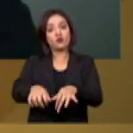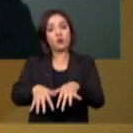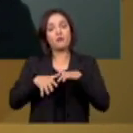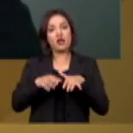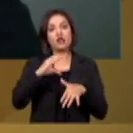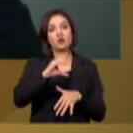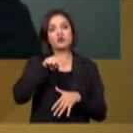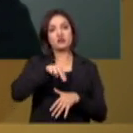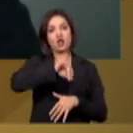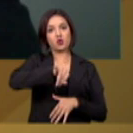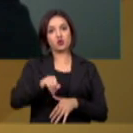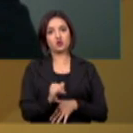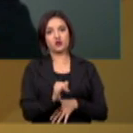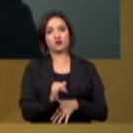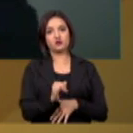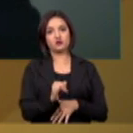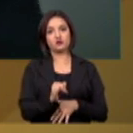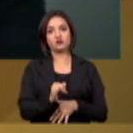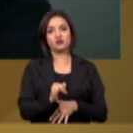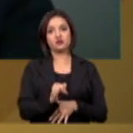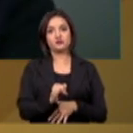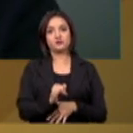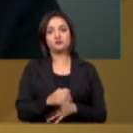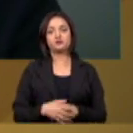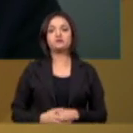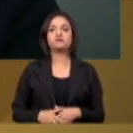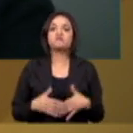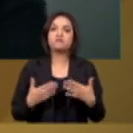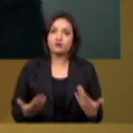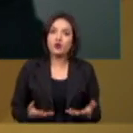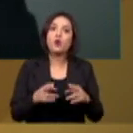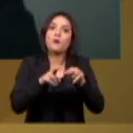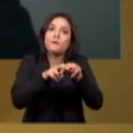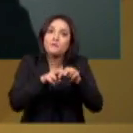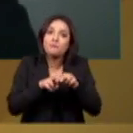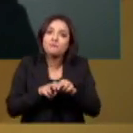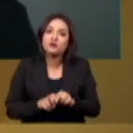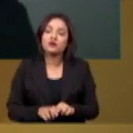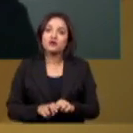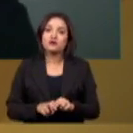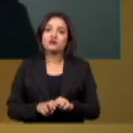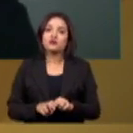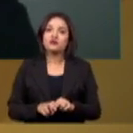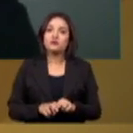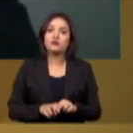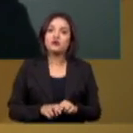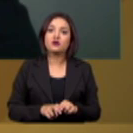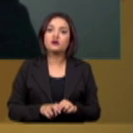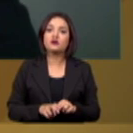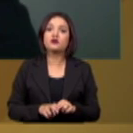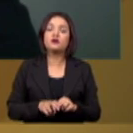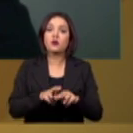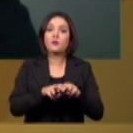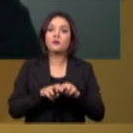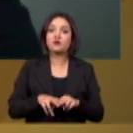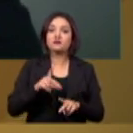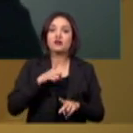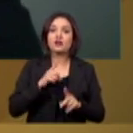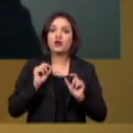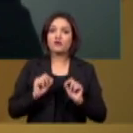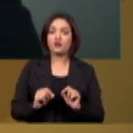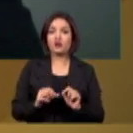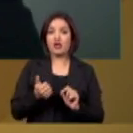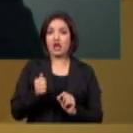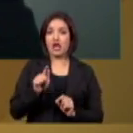conselho nacional de justiça em face dessa decisão por excelência era interpostos